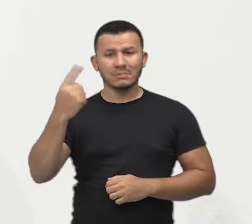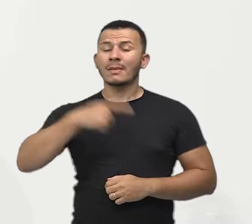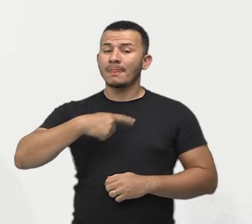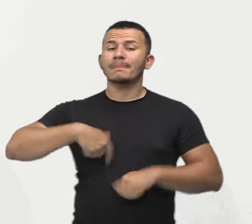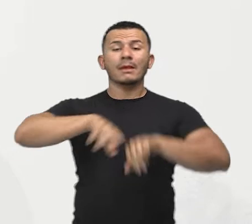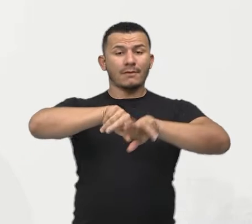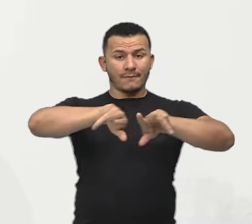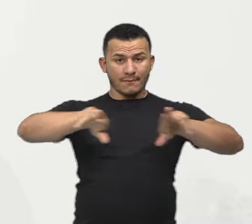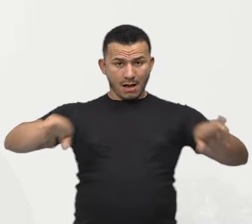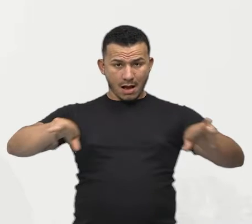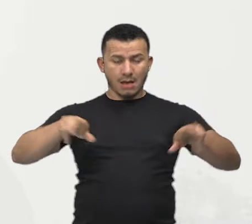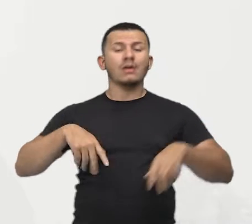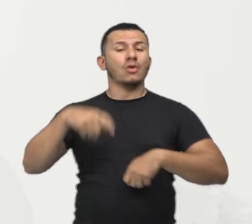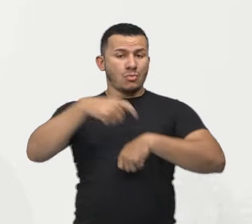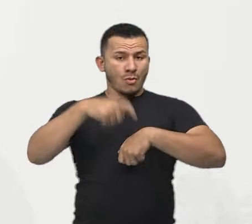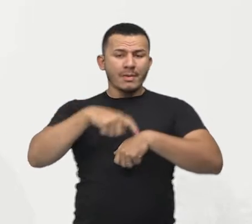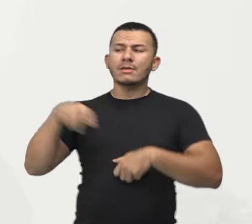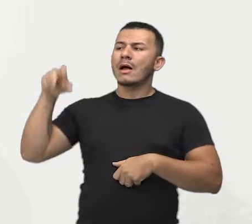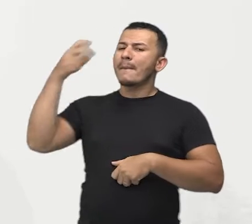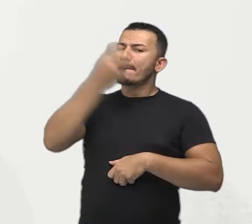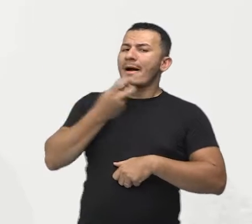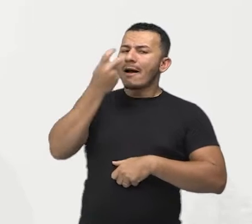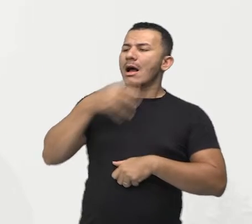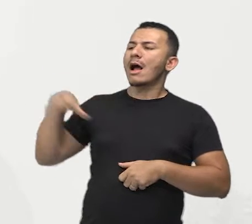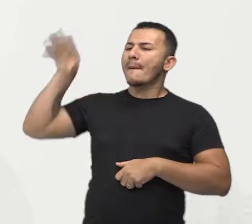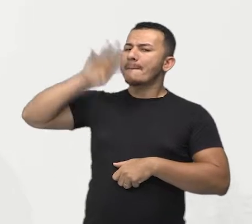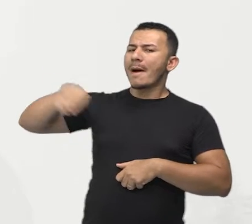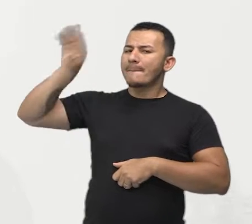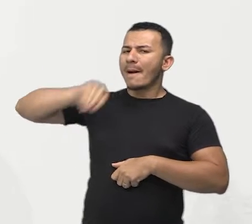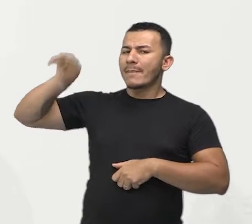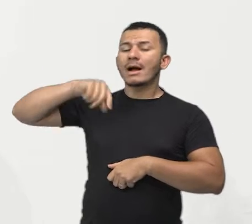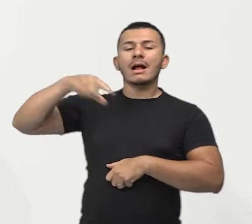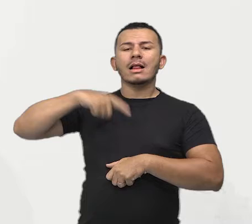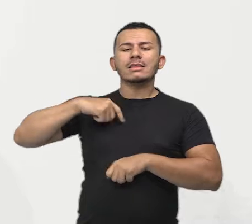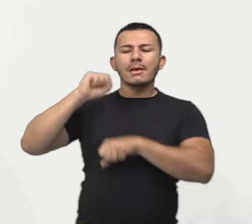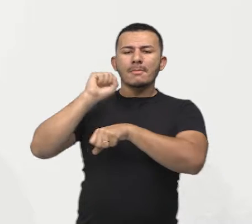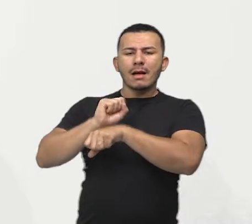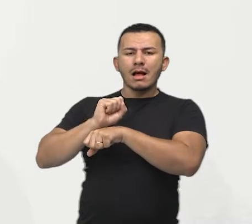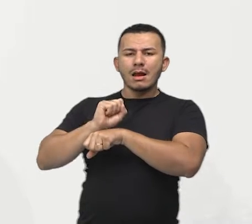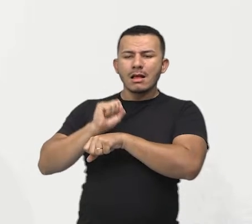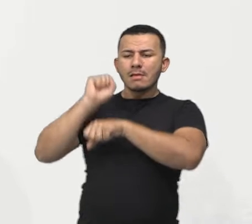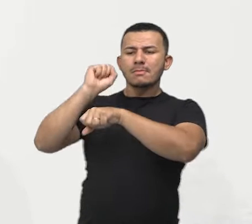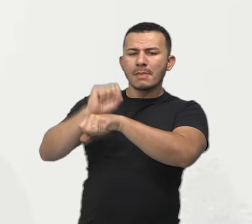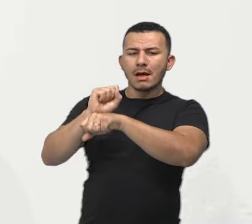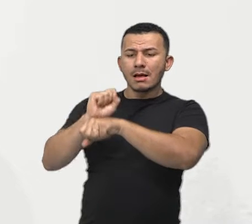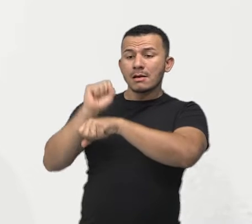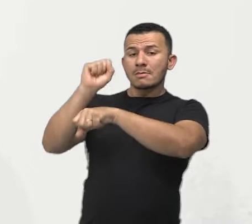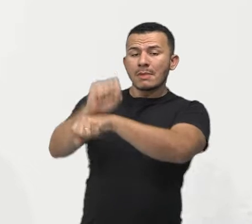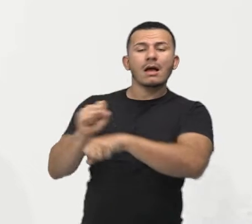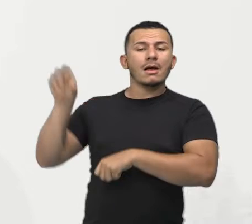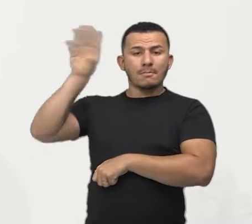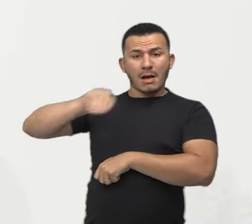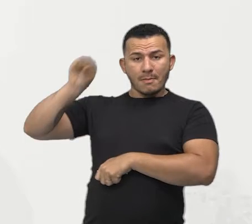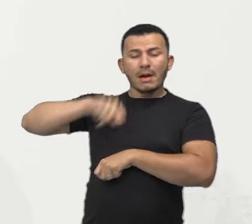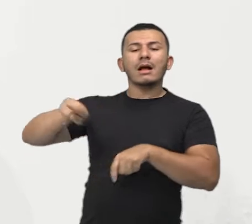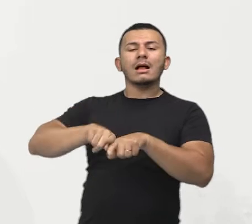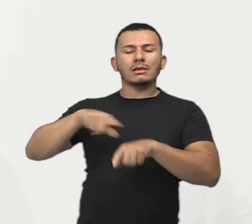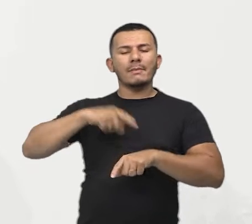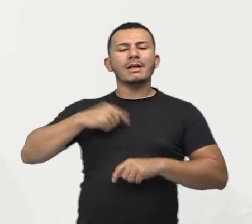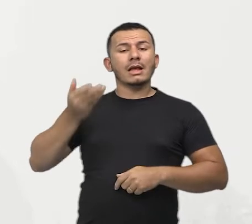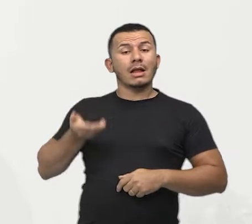fala, elas são delimitadas por uma pausa breve que antecede e sucede, certo? E por uma